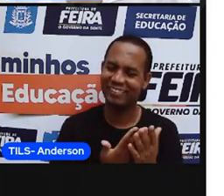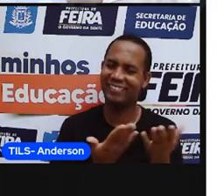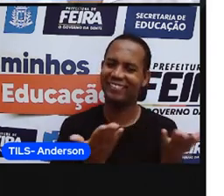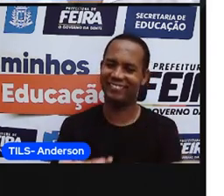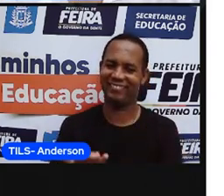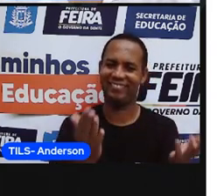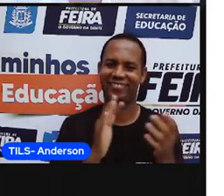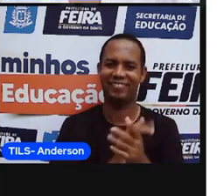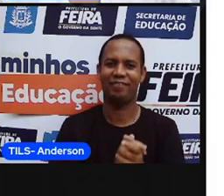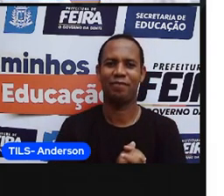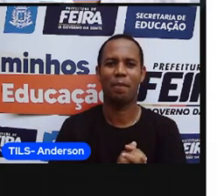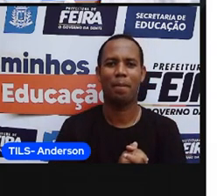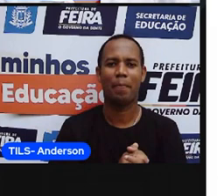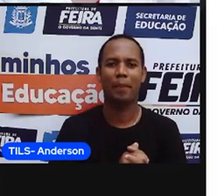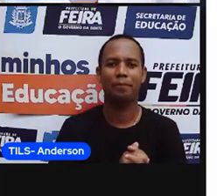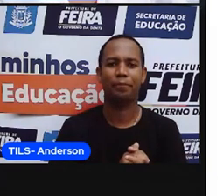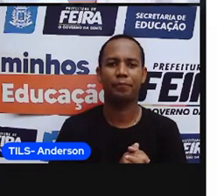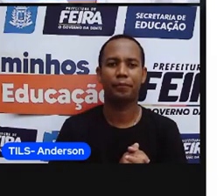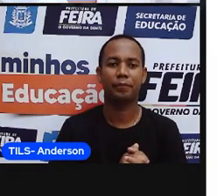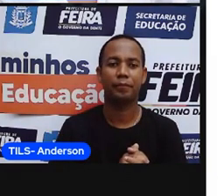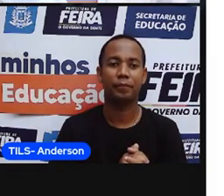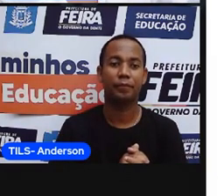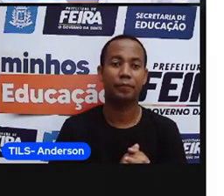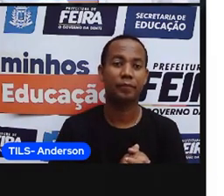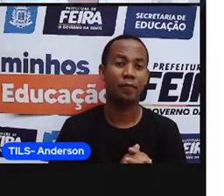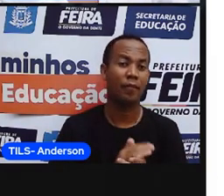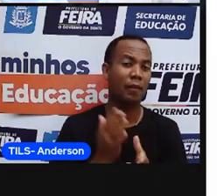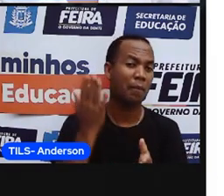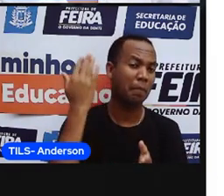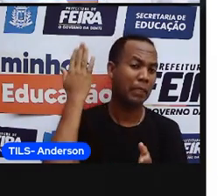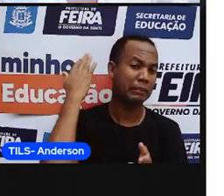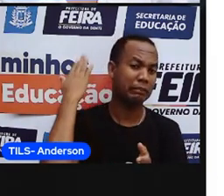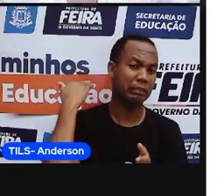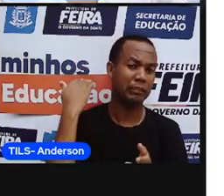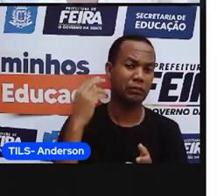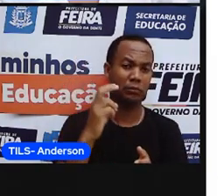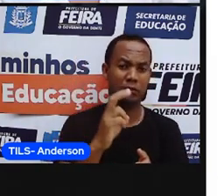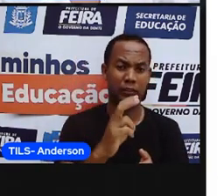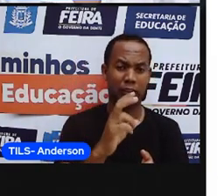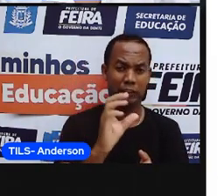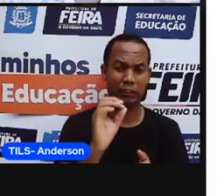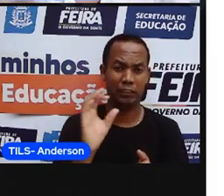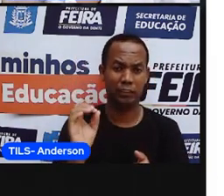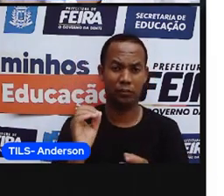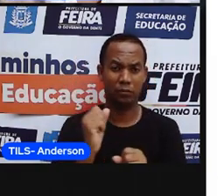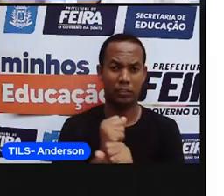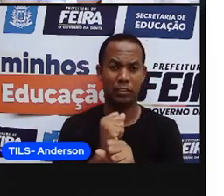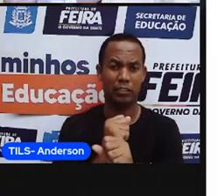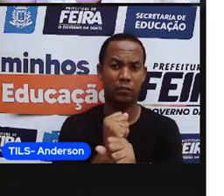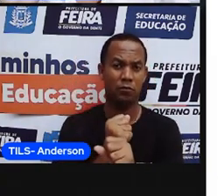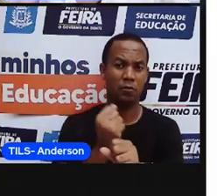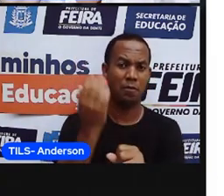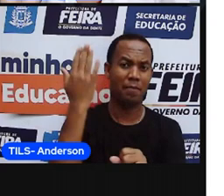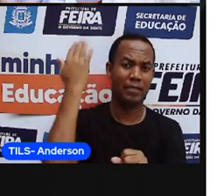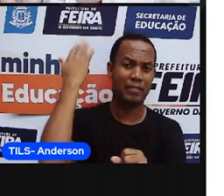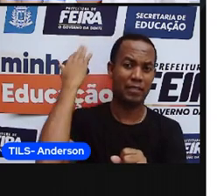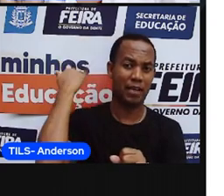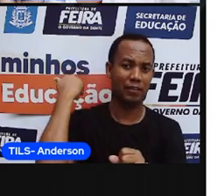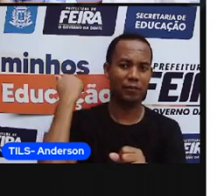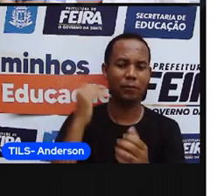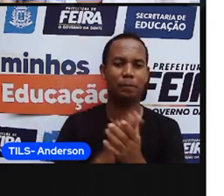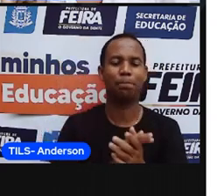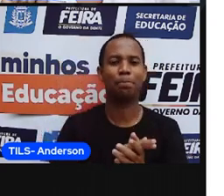né? Bom, há cerca de 500 anos atrás, isso vai lembrar as nossas aulas da